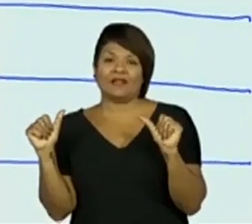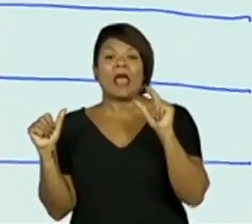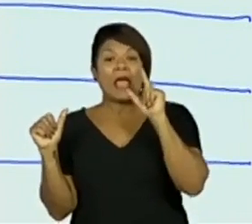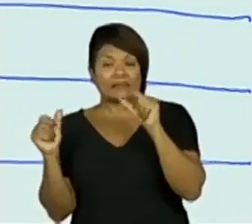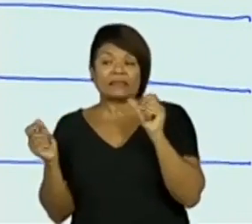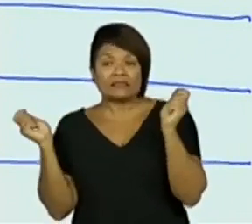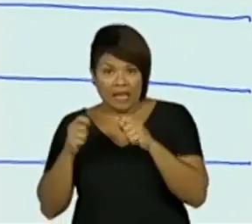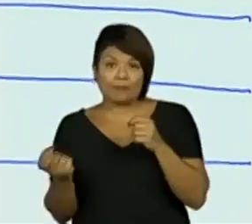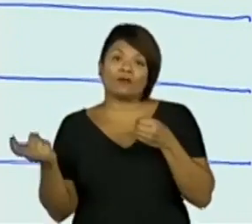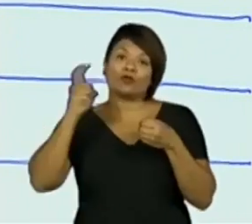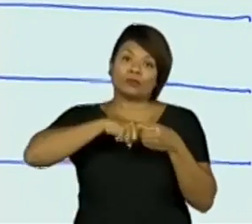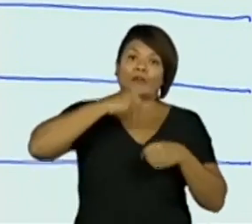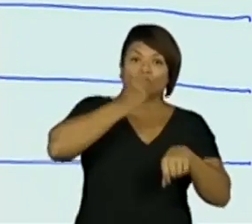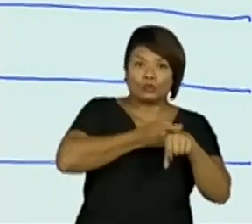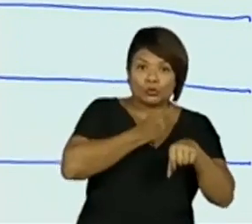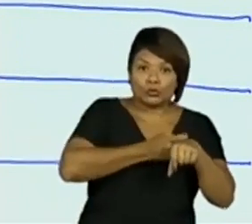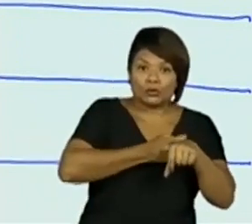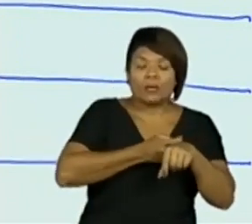reversível.